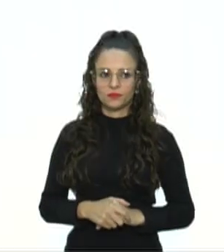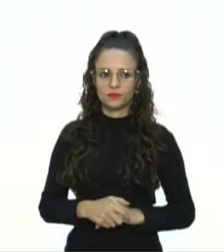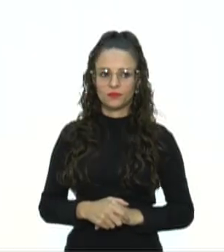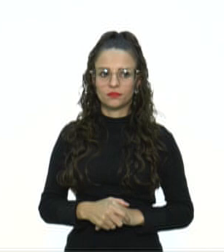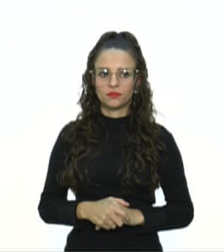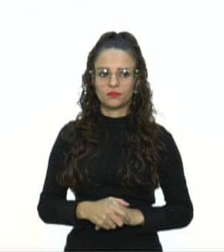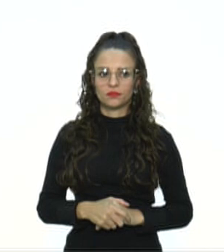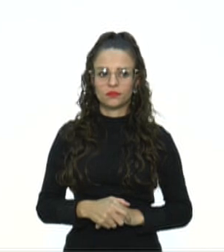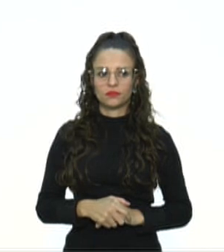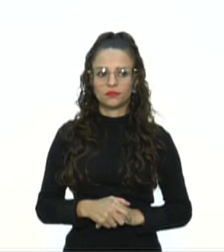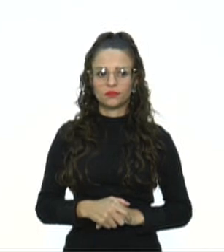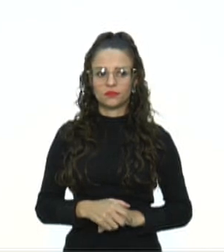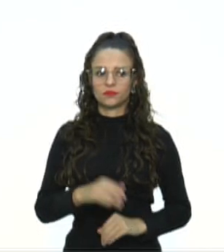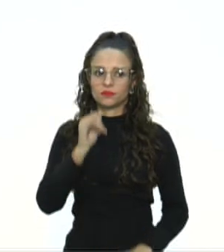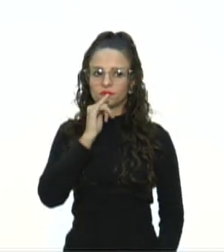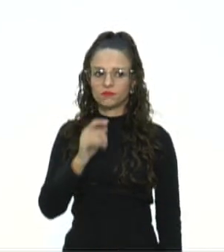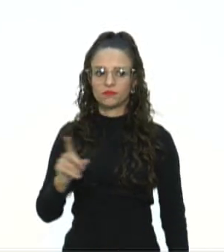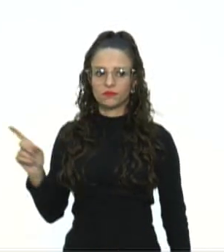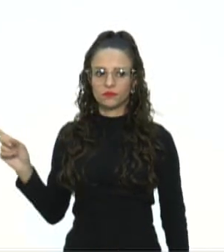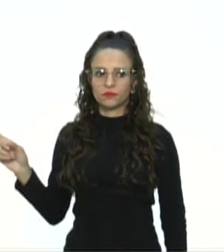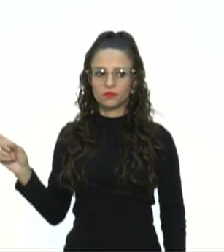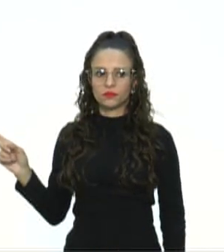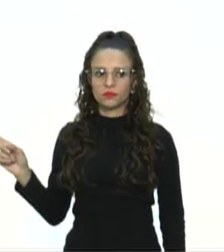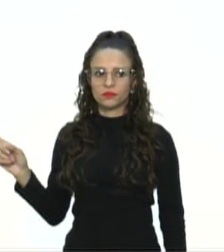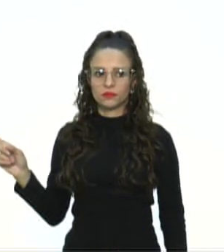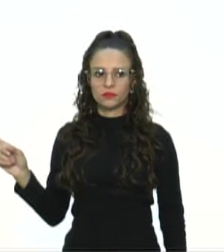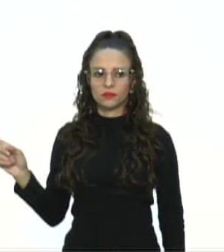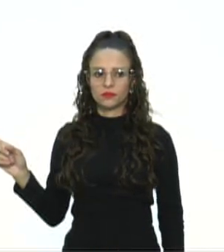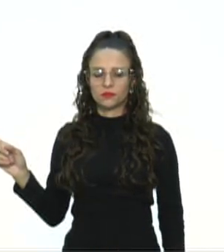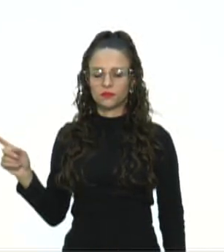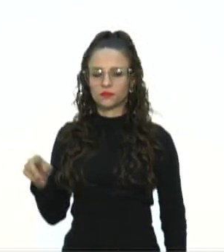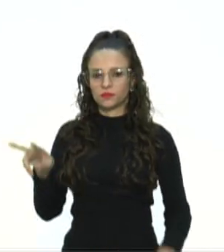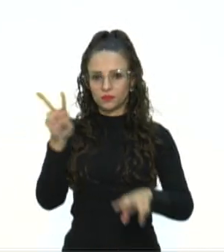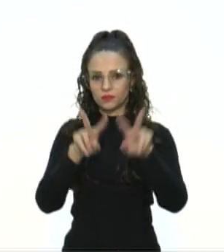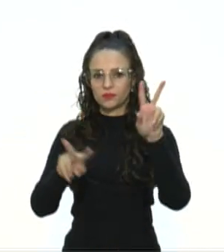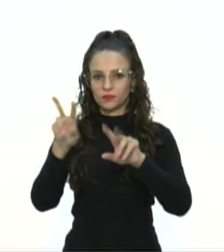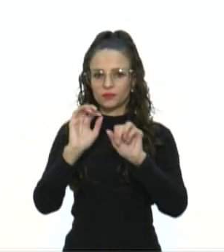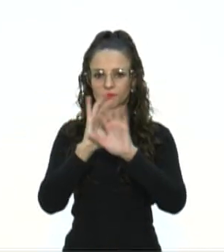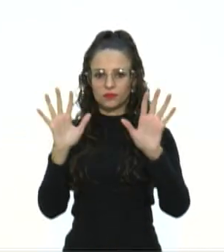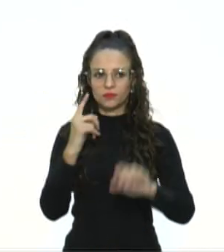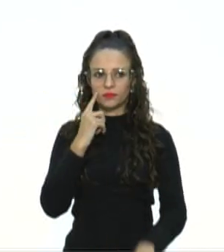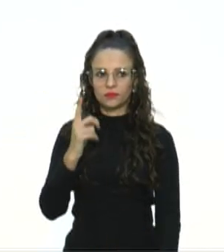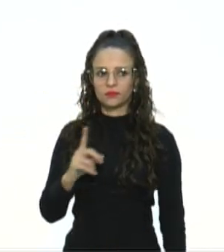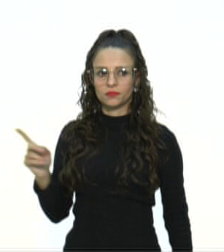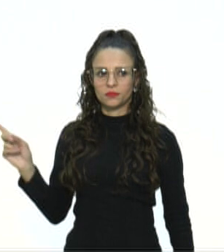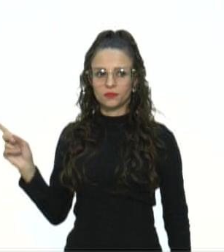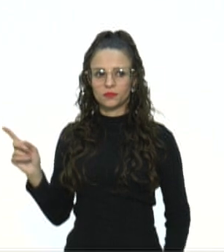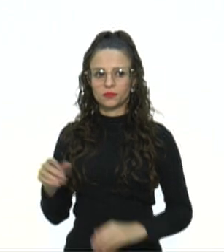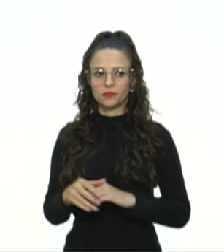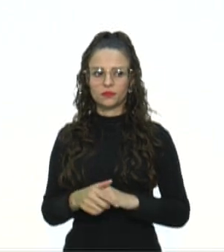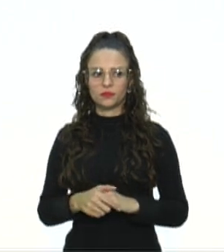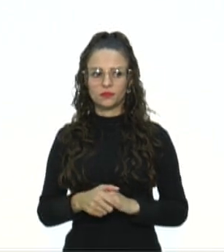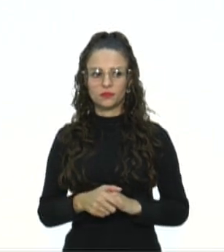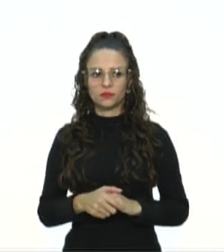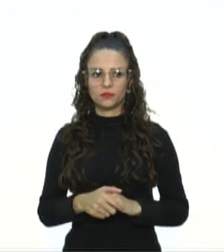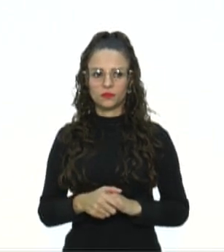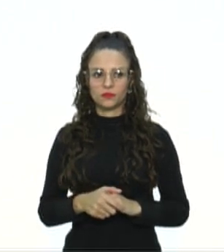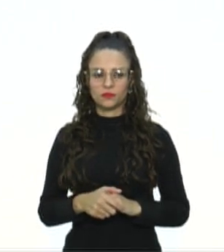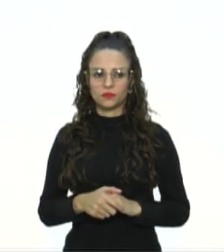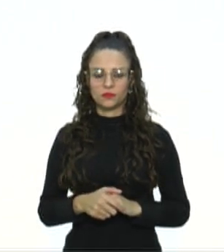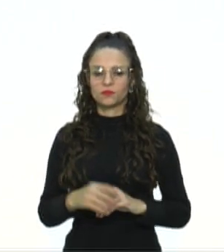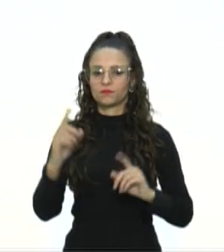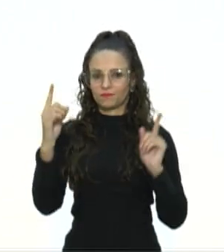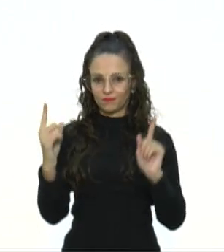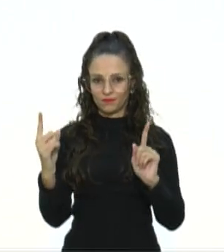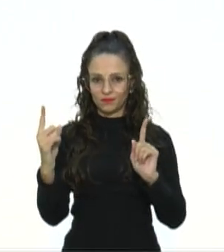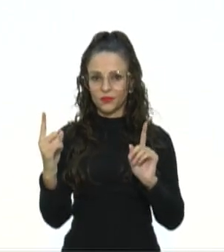fica, como está nessas animações aqui, fica tranquilo para essa visualização, né? Então sempre um vai atacar e o